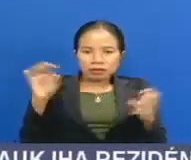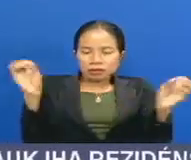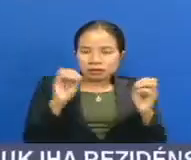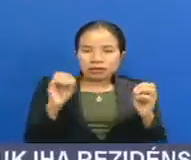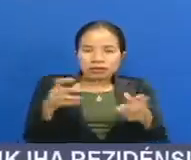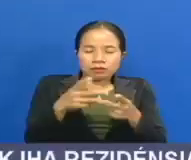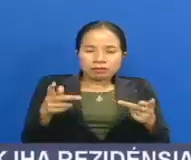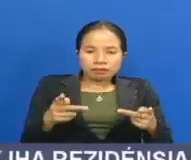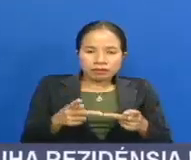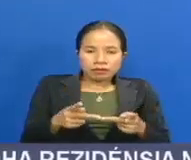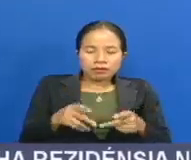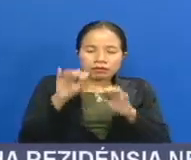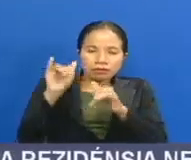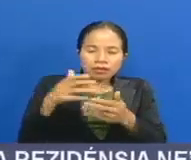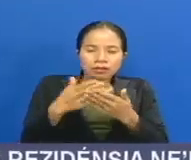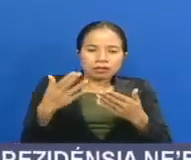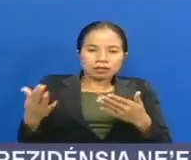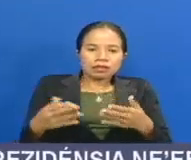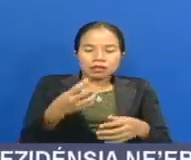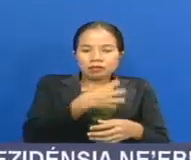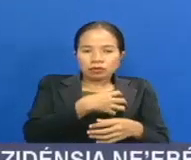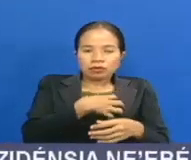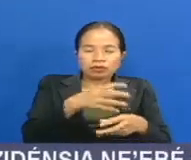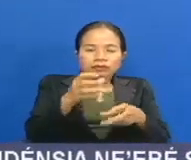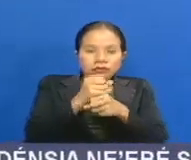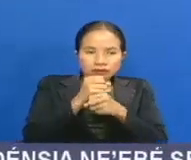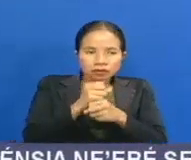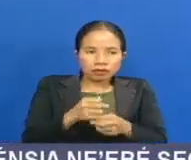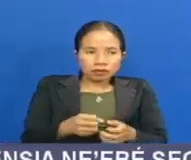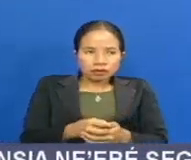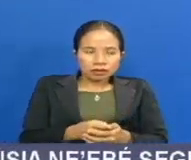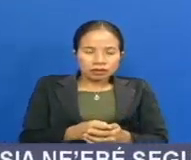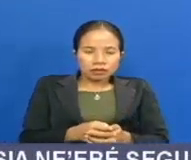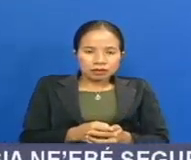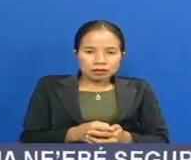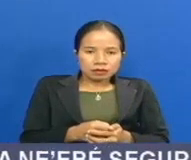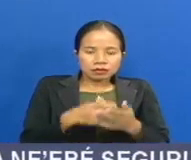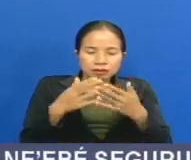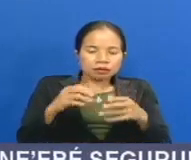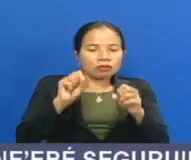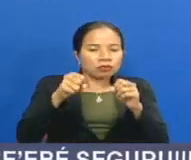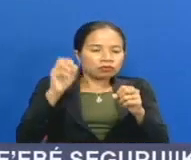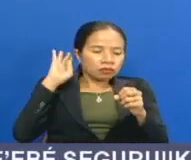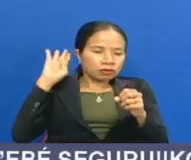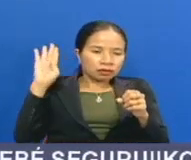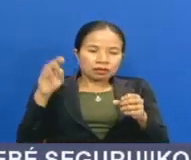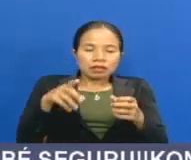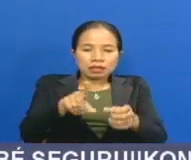ona espaço, roderai evidência na be Polícia Prende. Cano Resin, Cleona. A rua